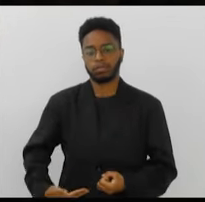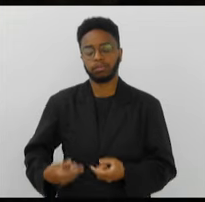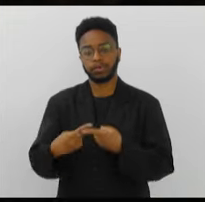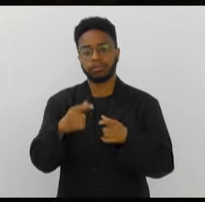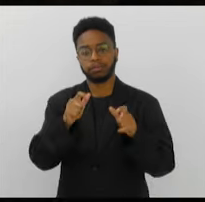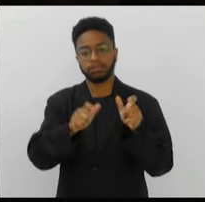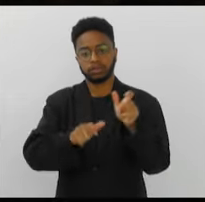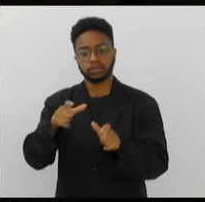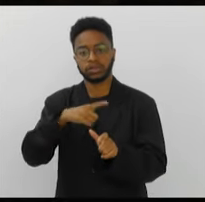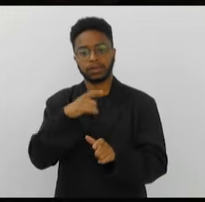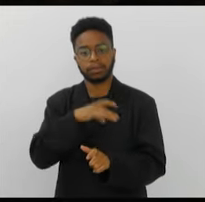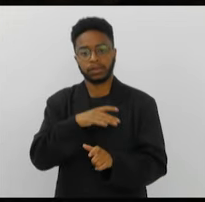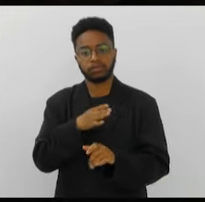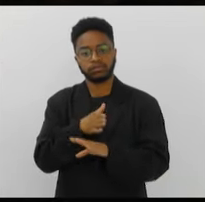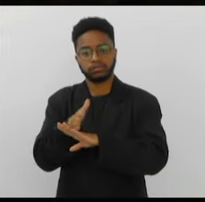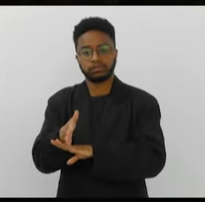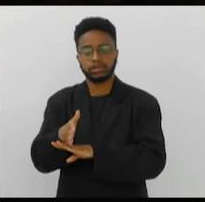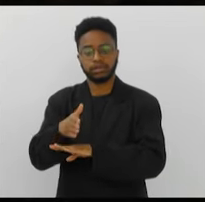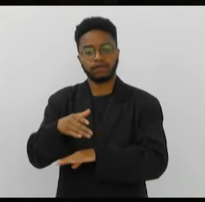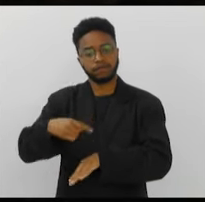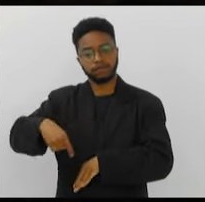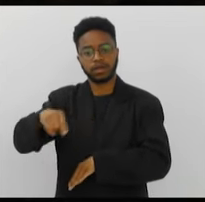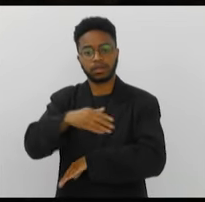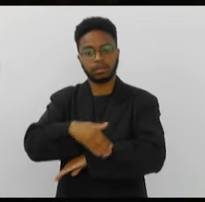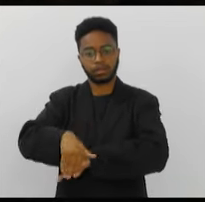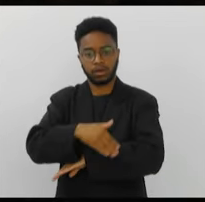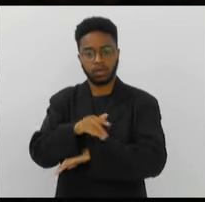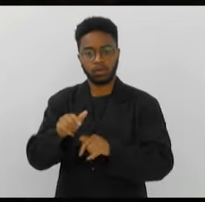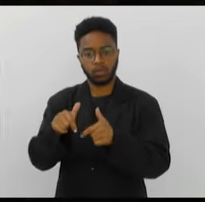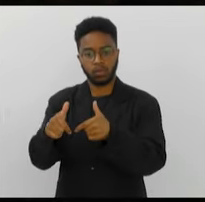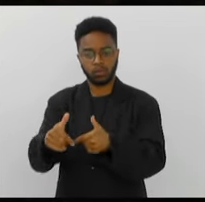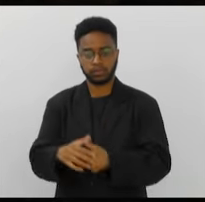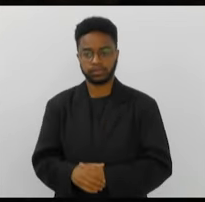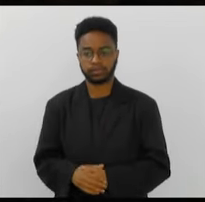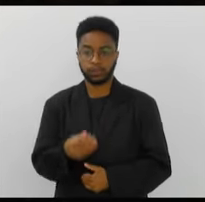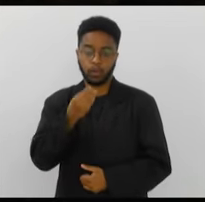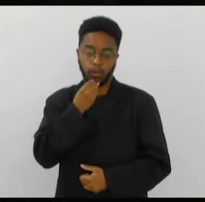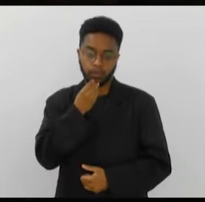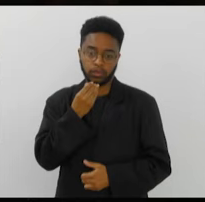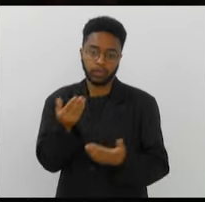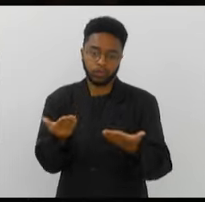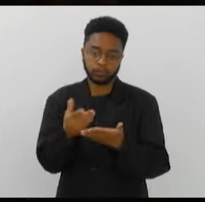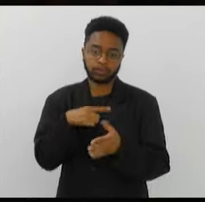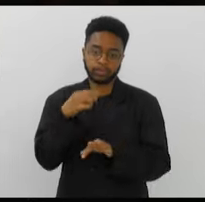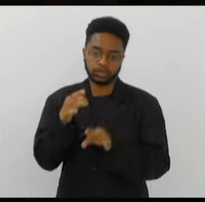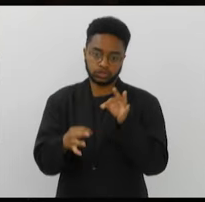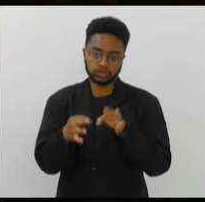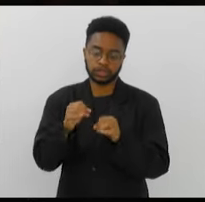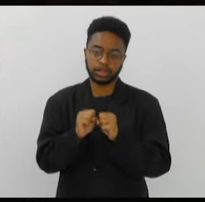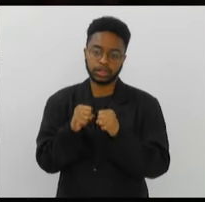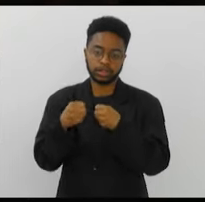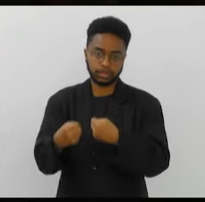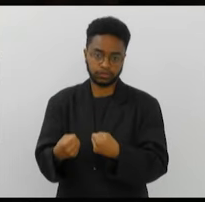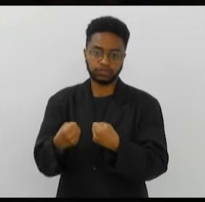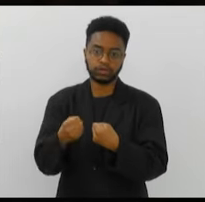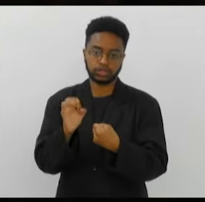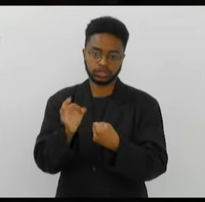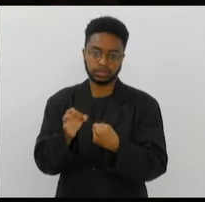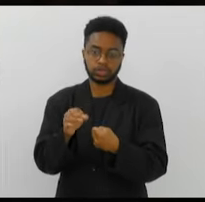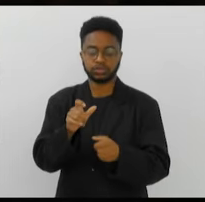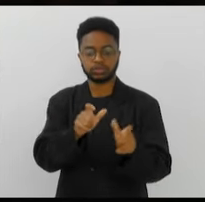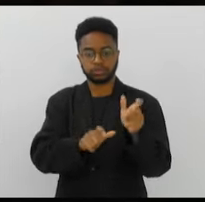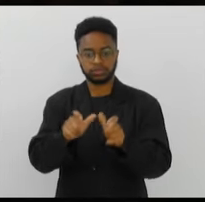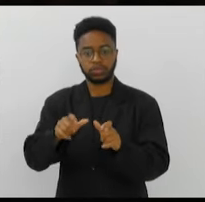as ruas. Medo de as ruas. Óbvio que nós temos hoje uma justiça que defendem esses